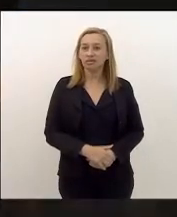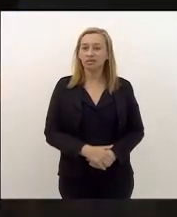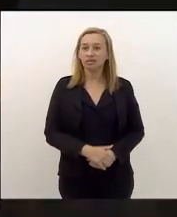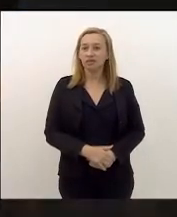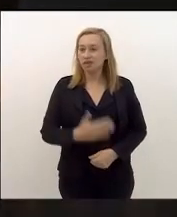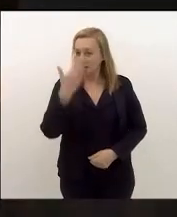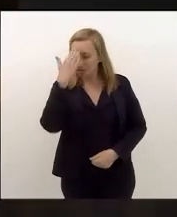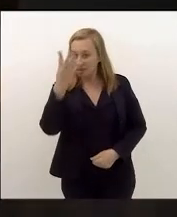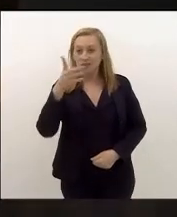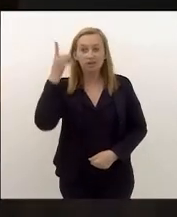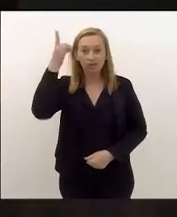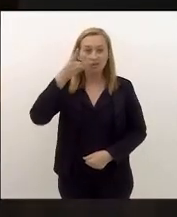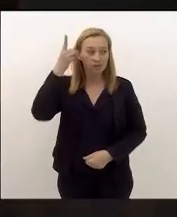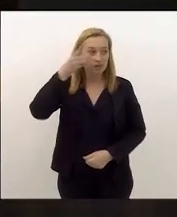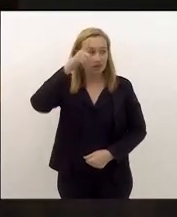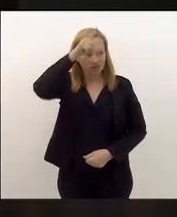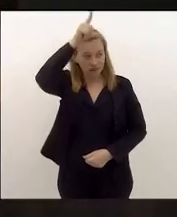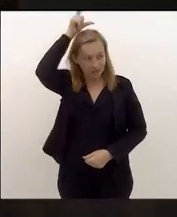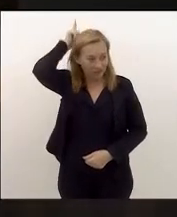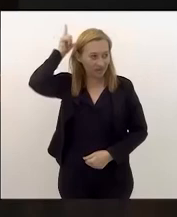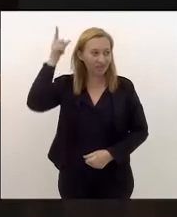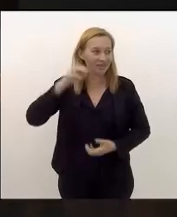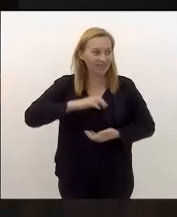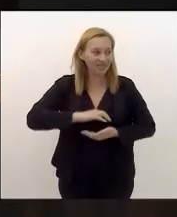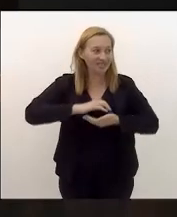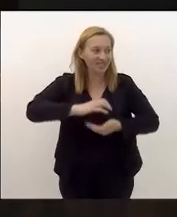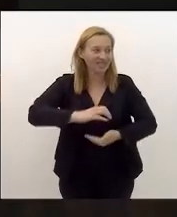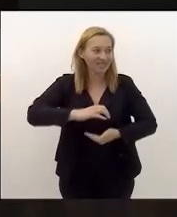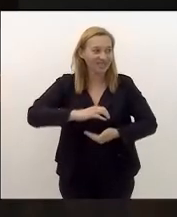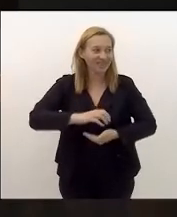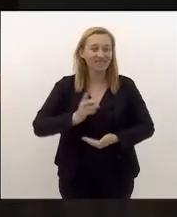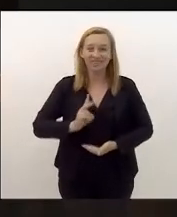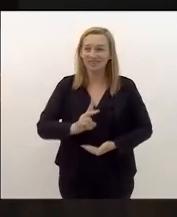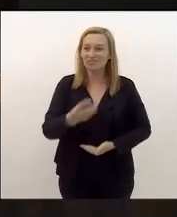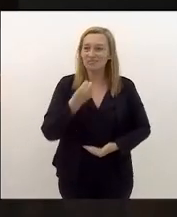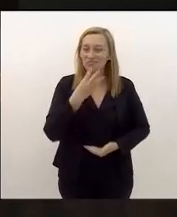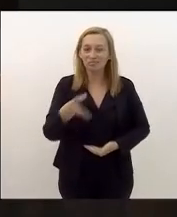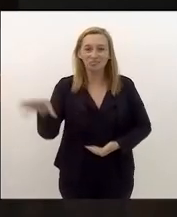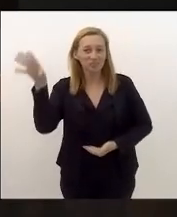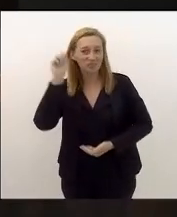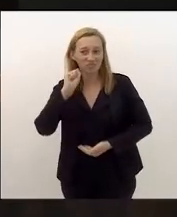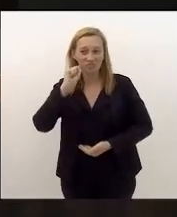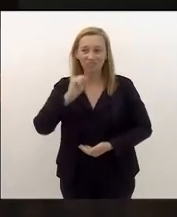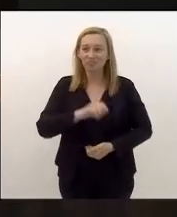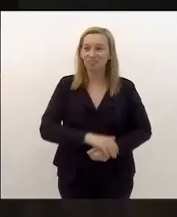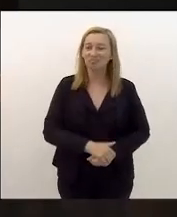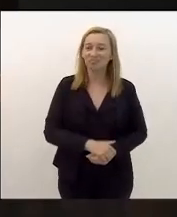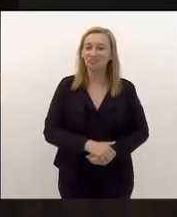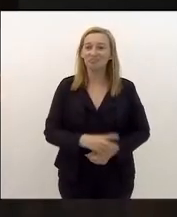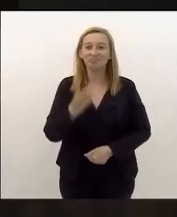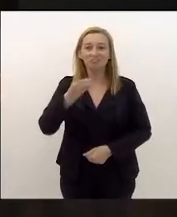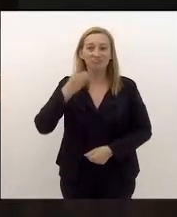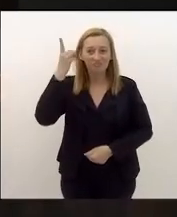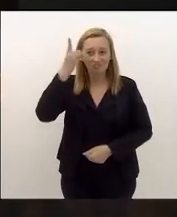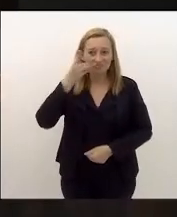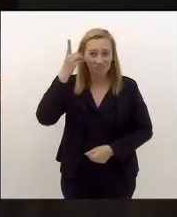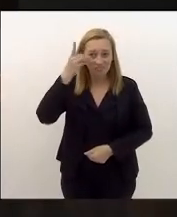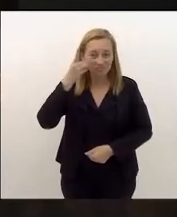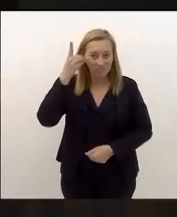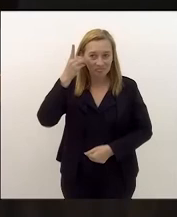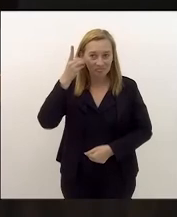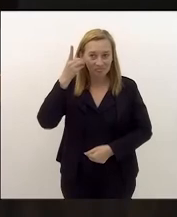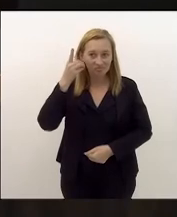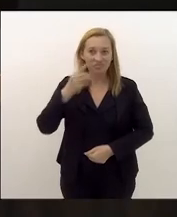Agradecendo ao deputado Luiz Paulo, nosso decano, dizer que é sempre bom me ouvir. É, próximo orador inscrito é o